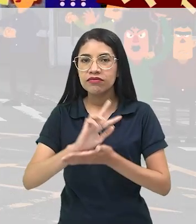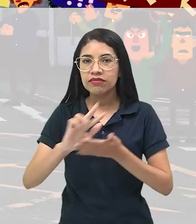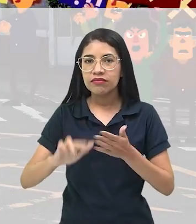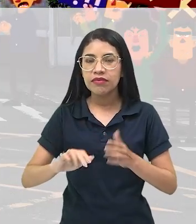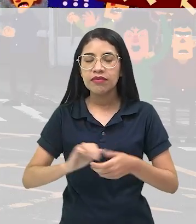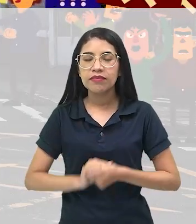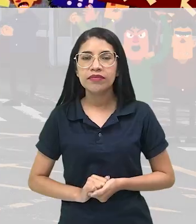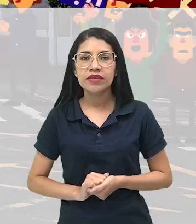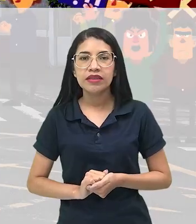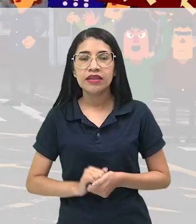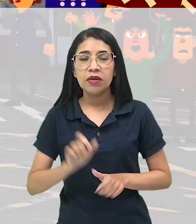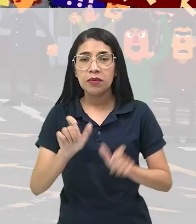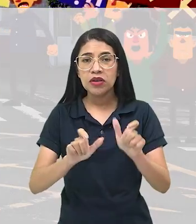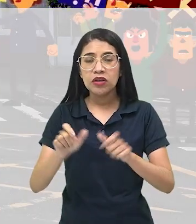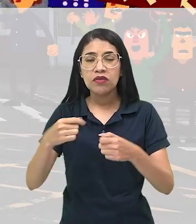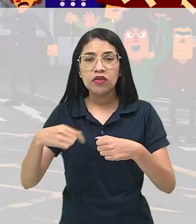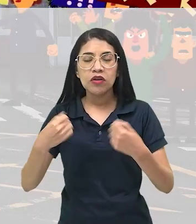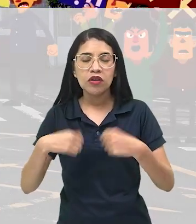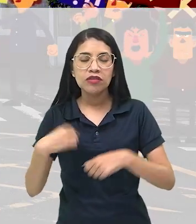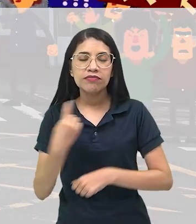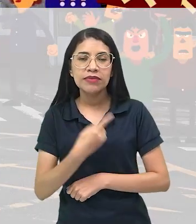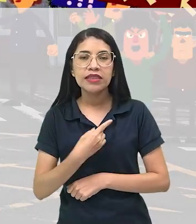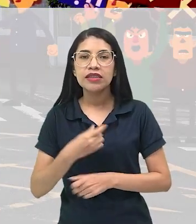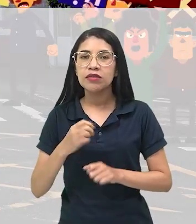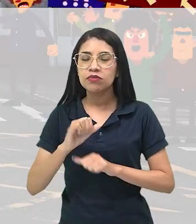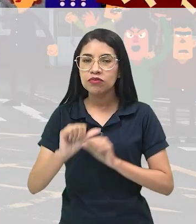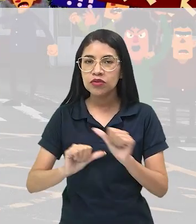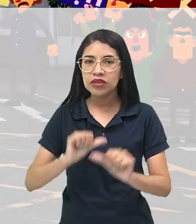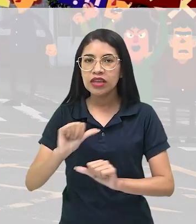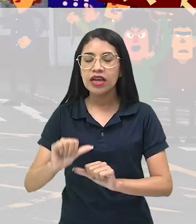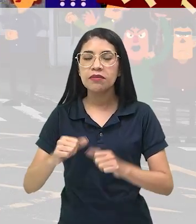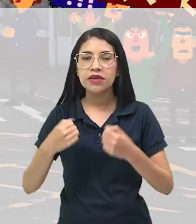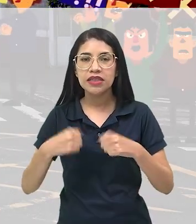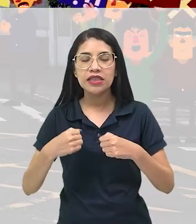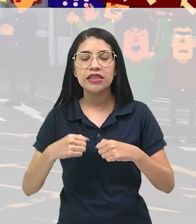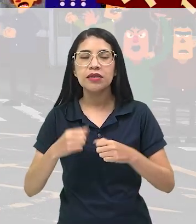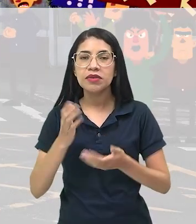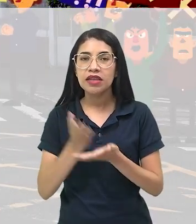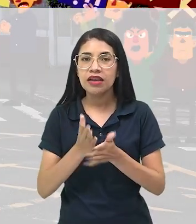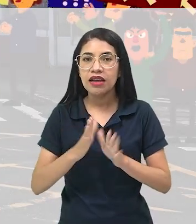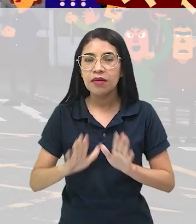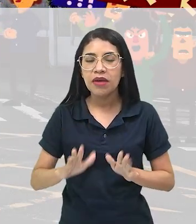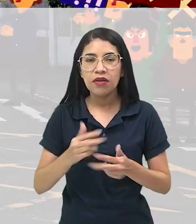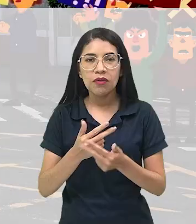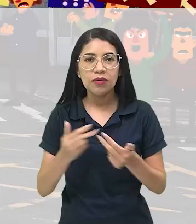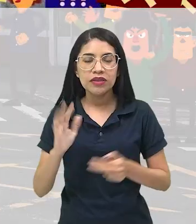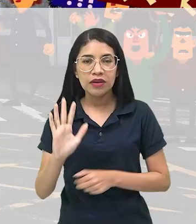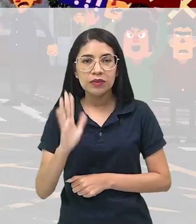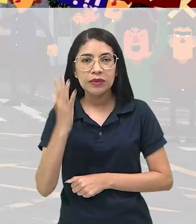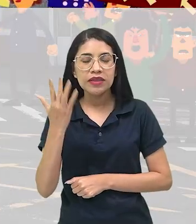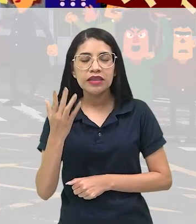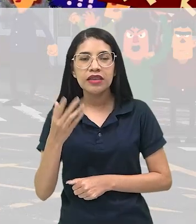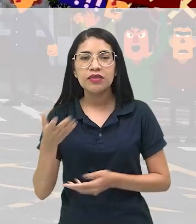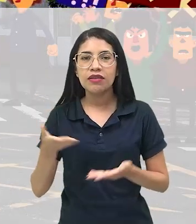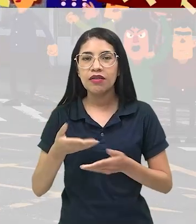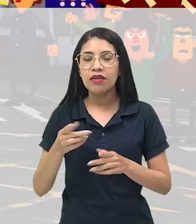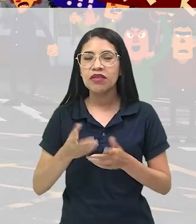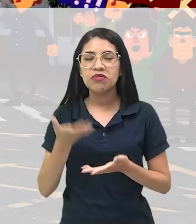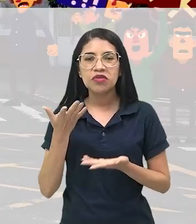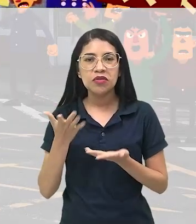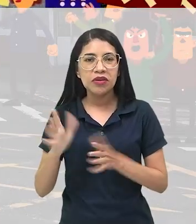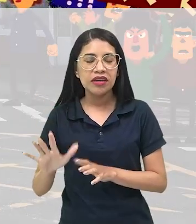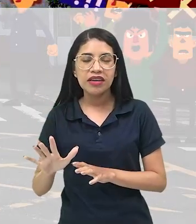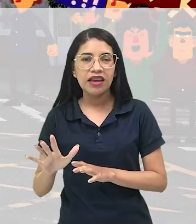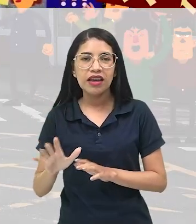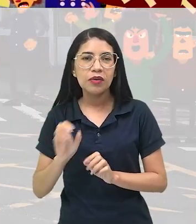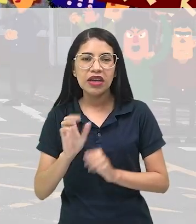transformação. Pessoal, a gente precisa mudar, temos que mudar, temos que acabar com isso que está aí. Eu não quero saber